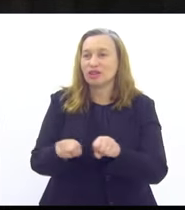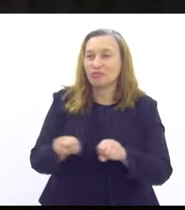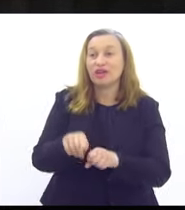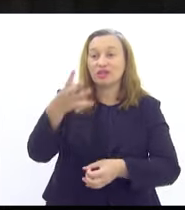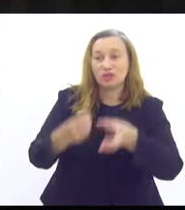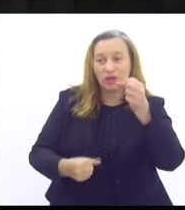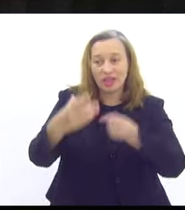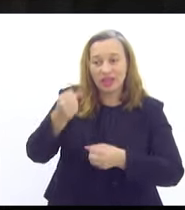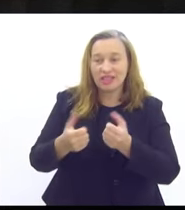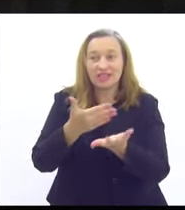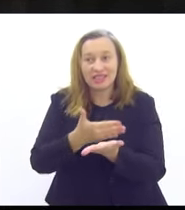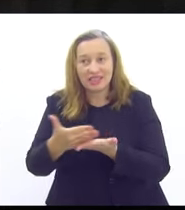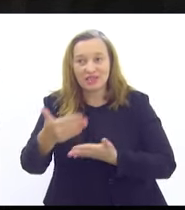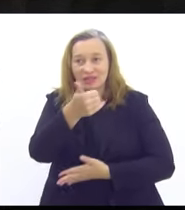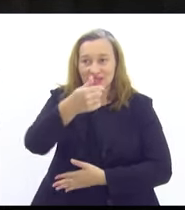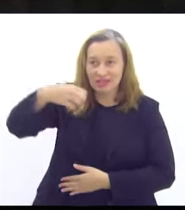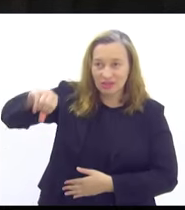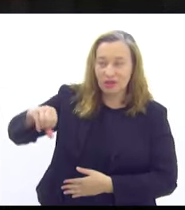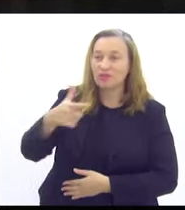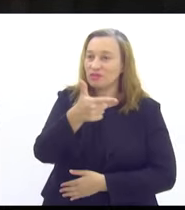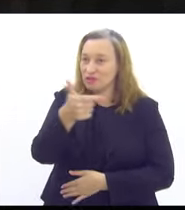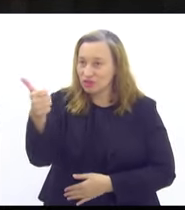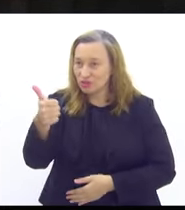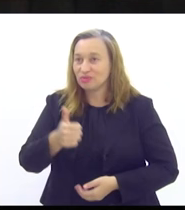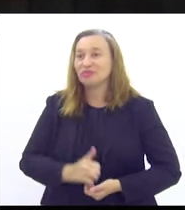em 19. Em 21...